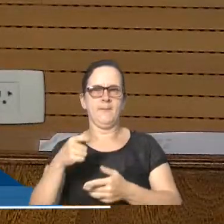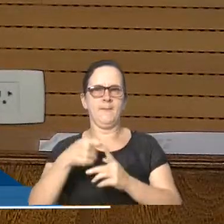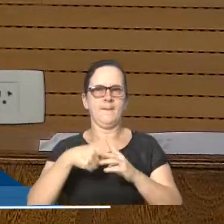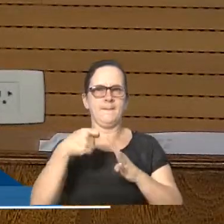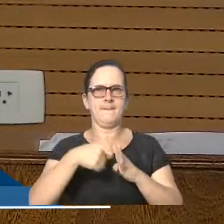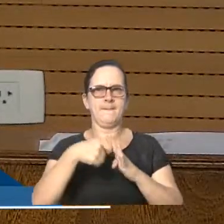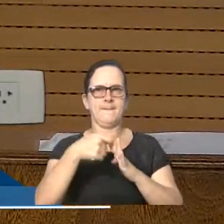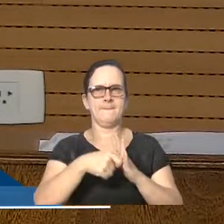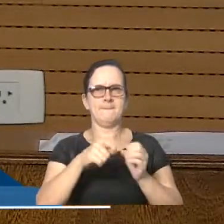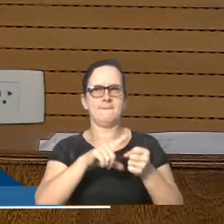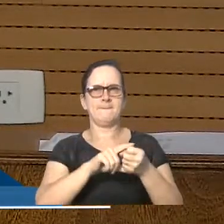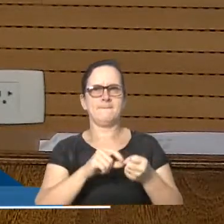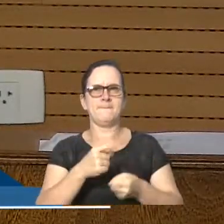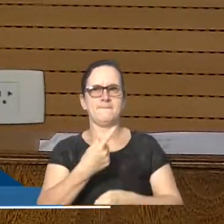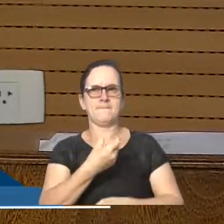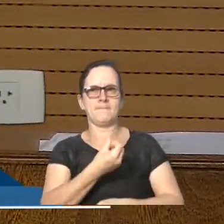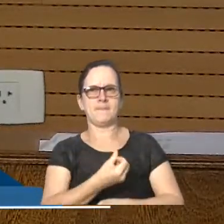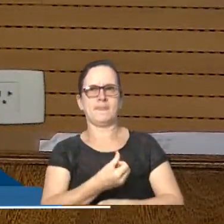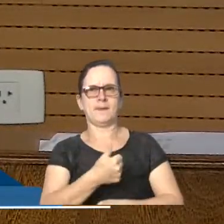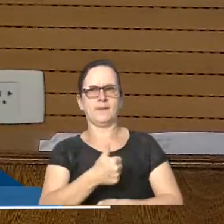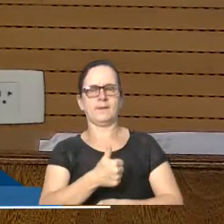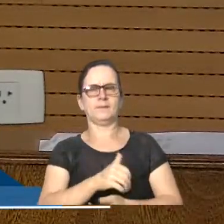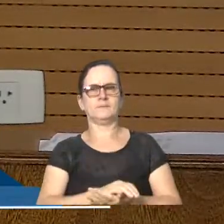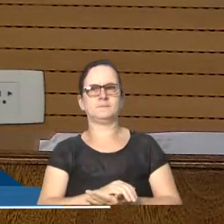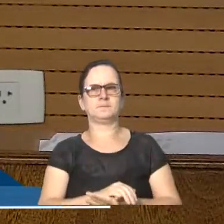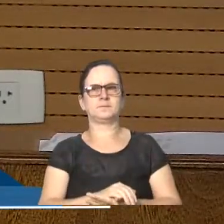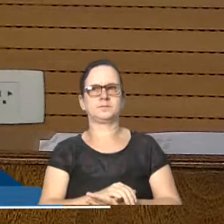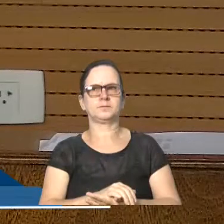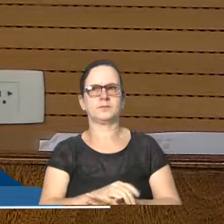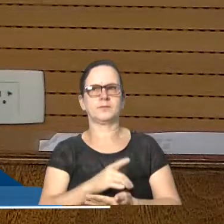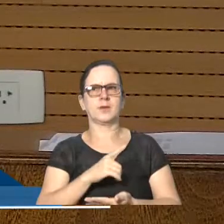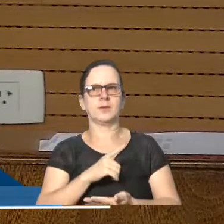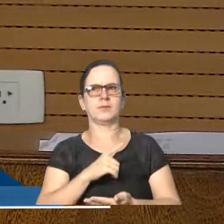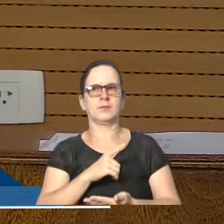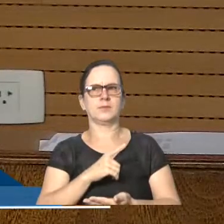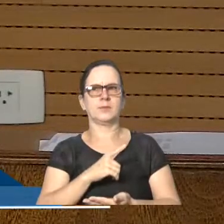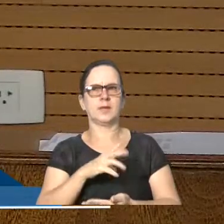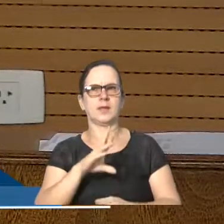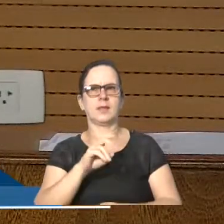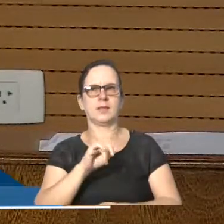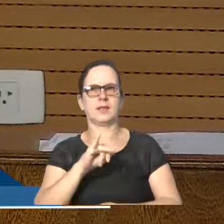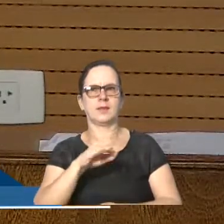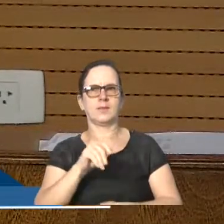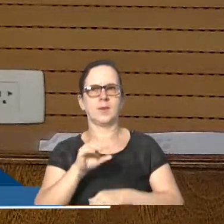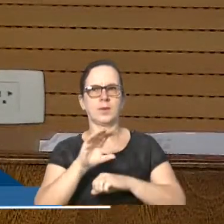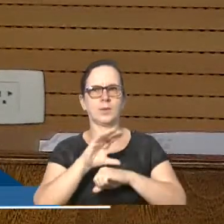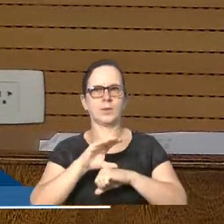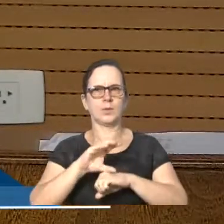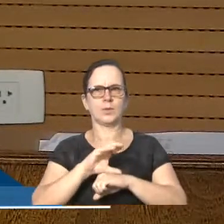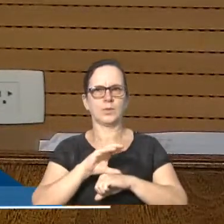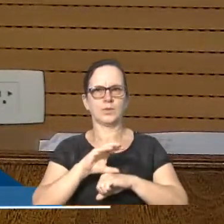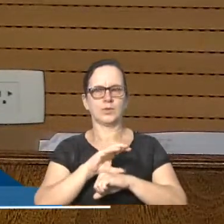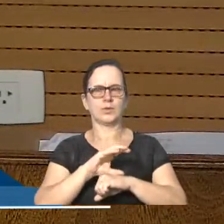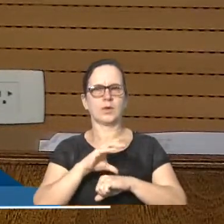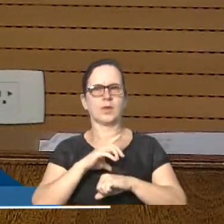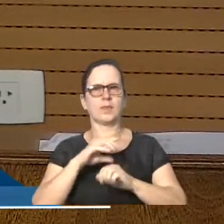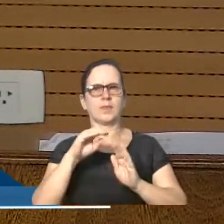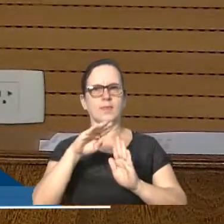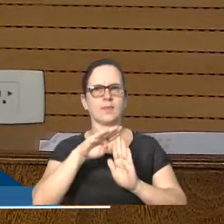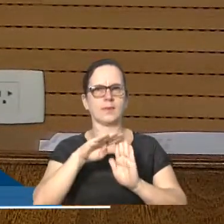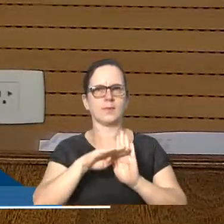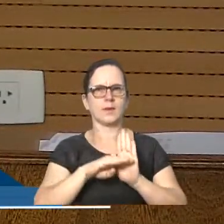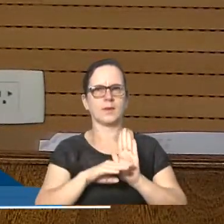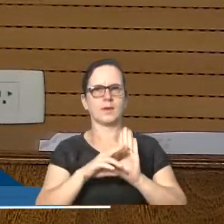artigo 61, primeiro da CF 88, por simetria constitucional, que estabelece a